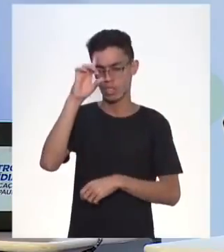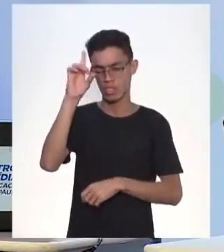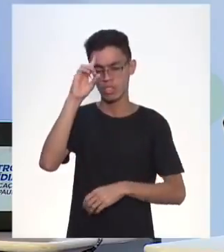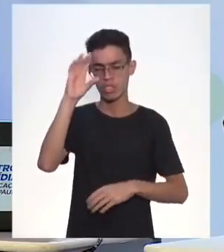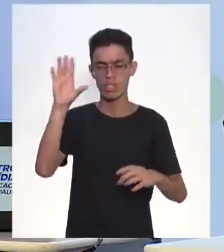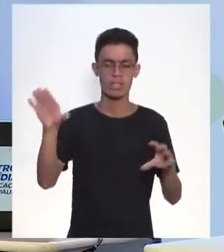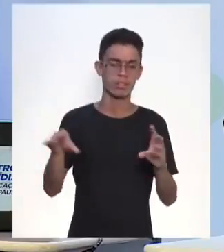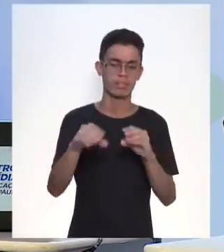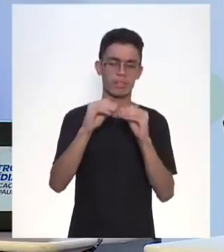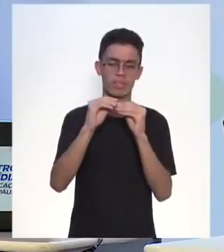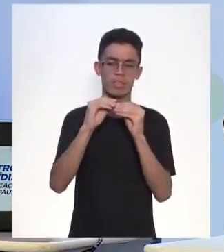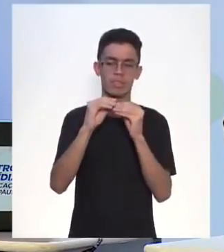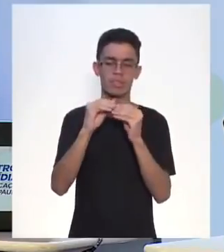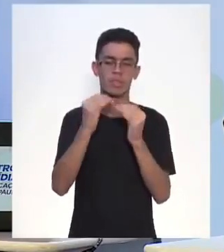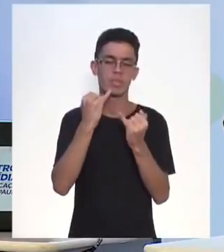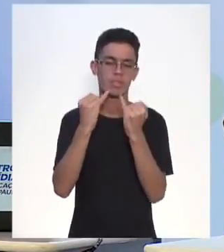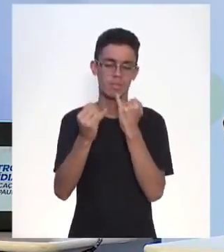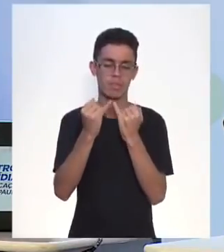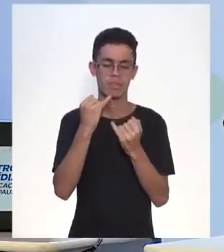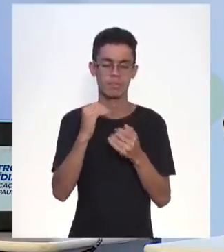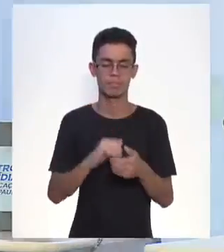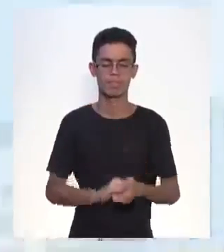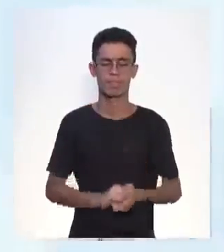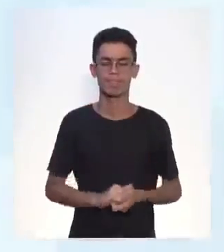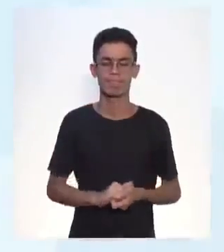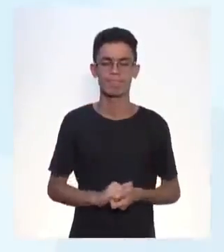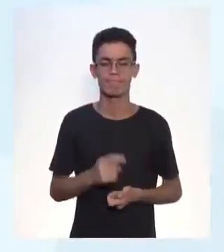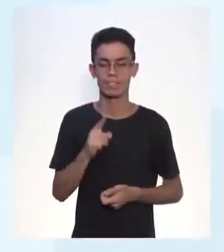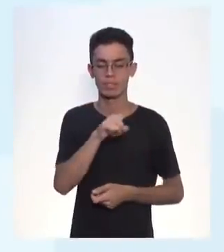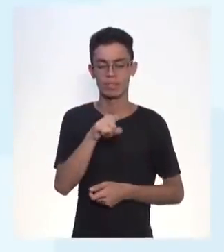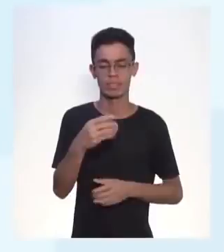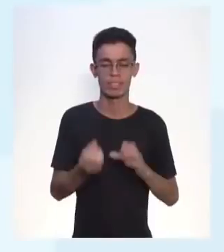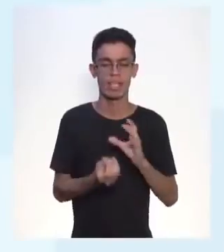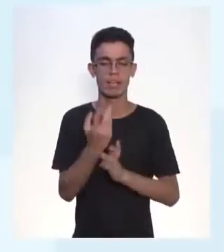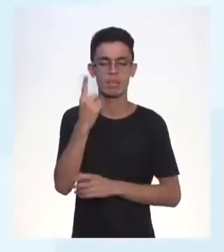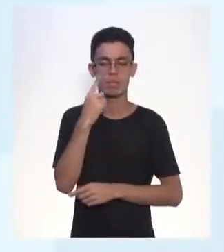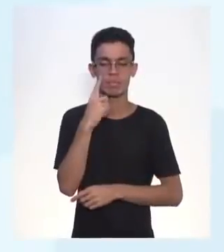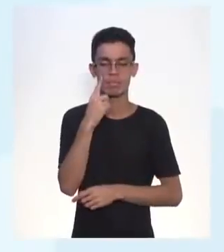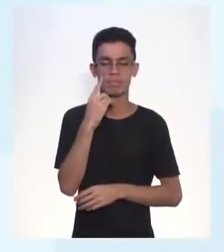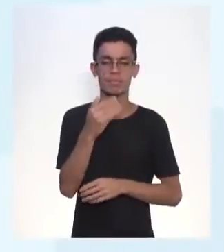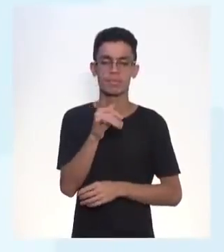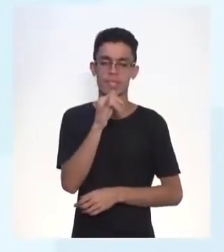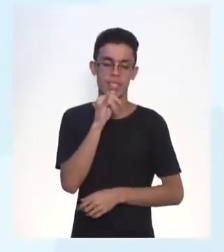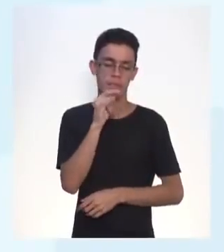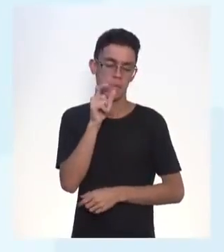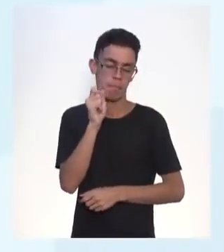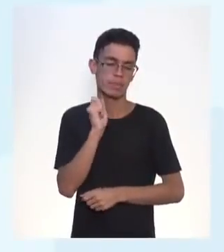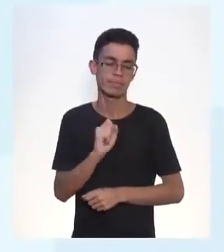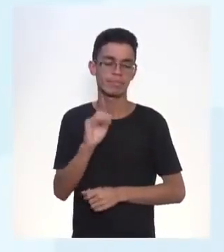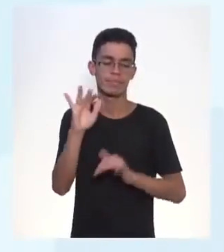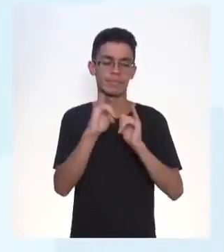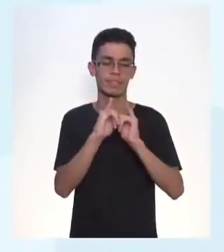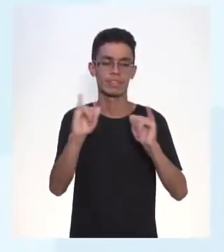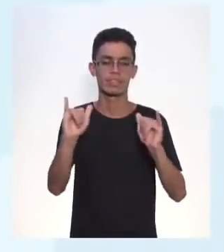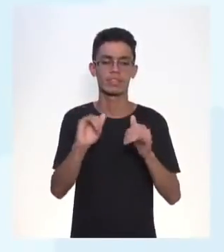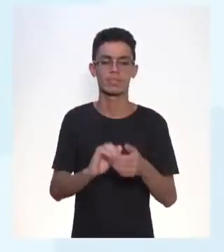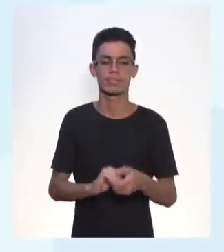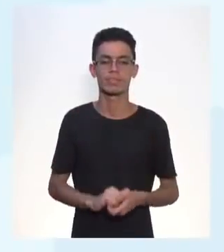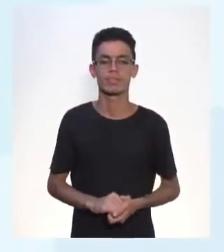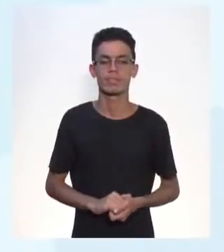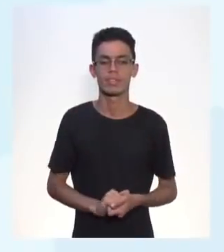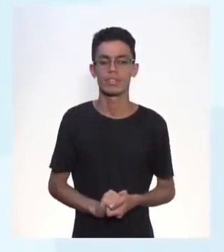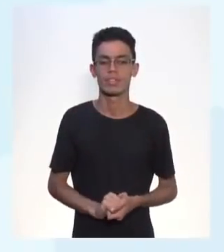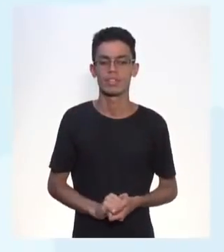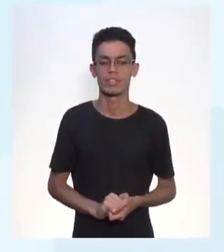as conjunções. Vamos ver o que vocês conseguem criar. Por exemplo, eu posso falar assim, it was